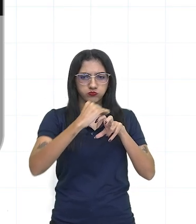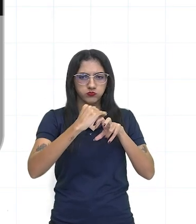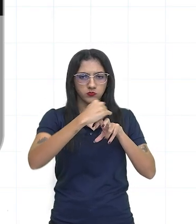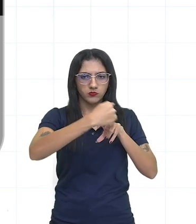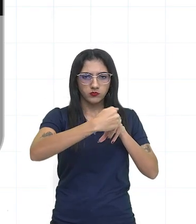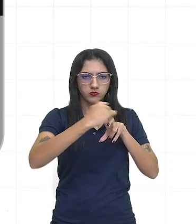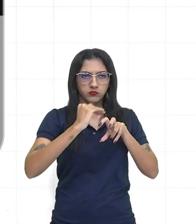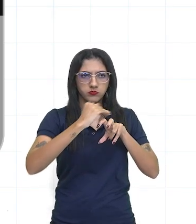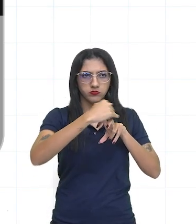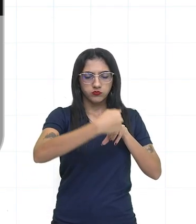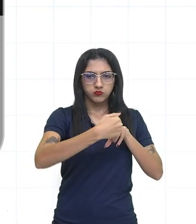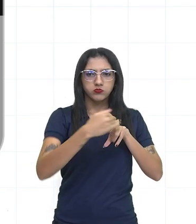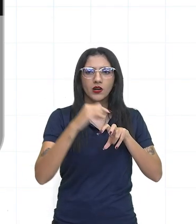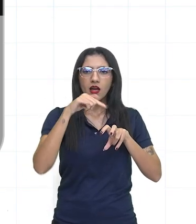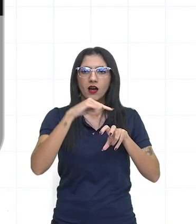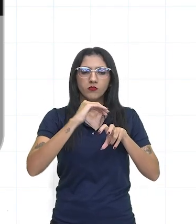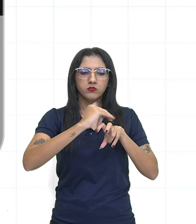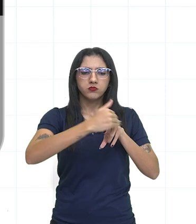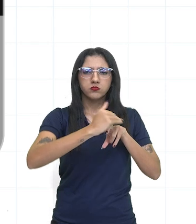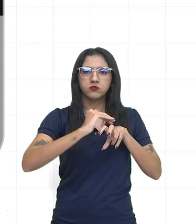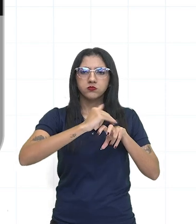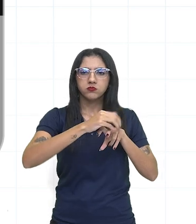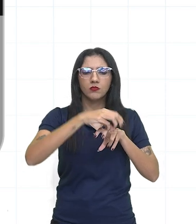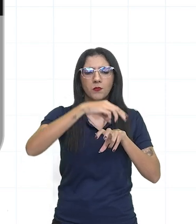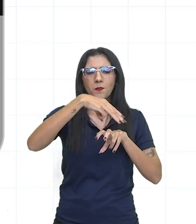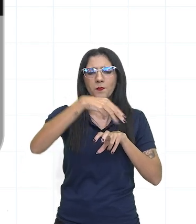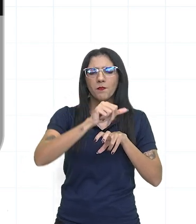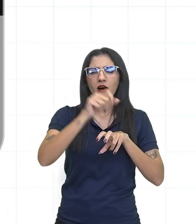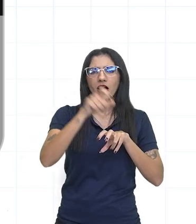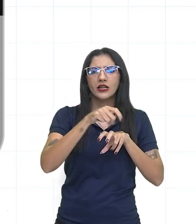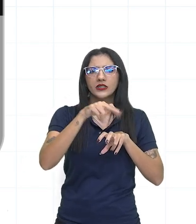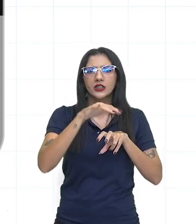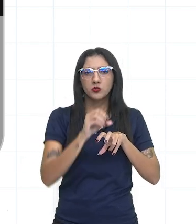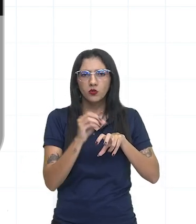ó, ela é bem definida, é o glúteo máximo.